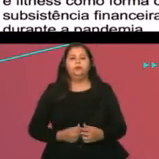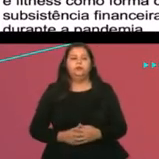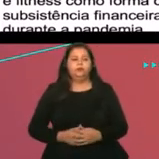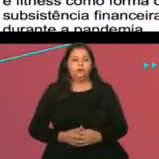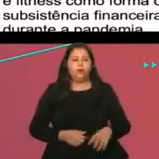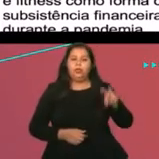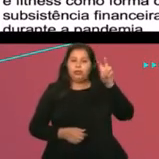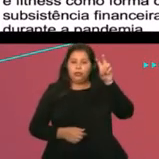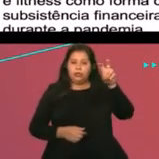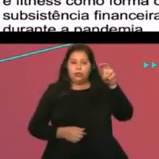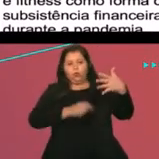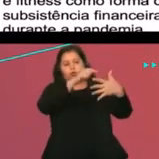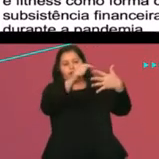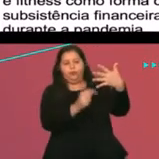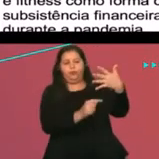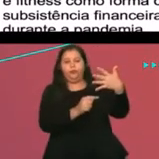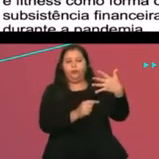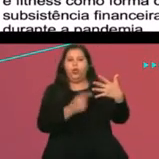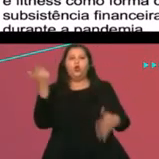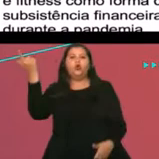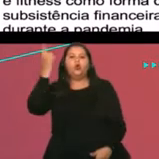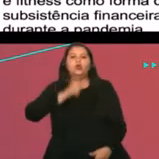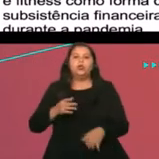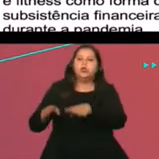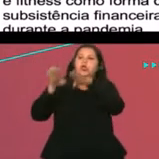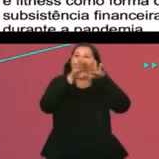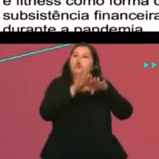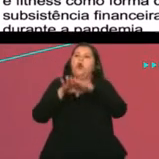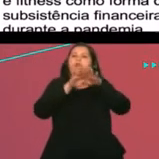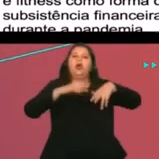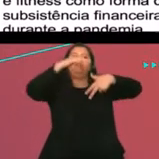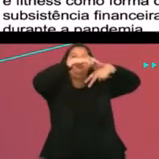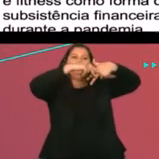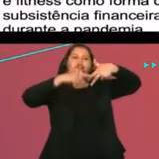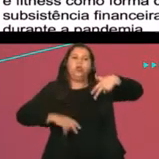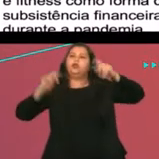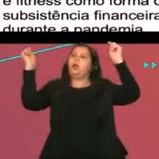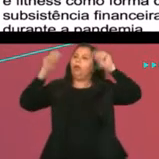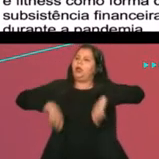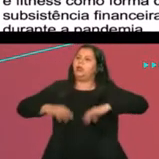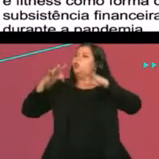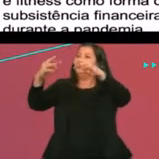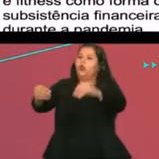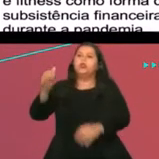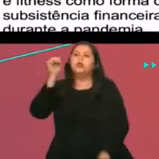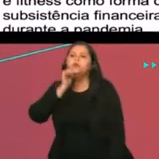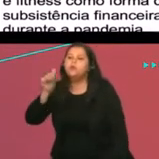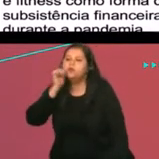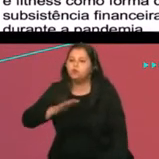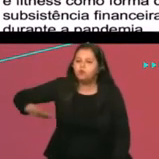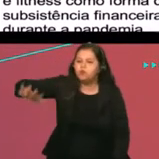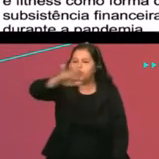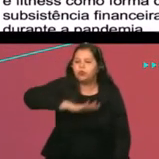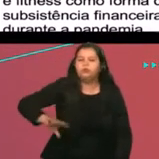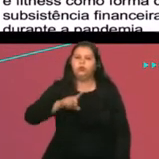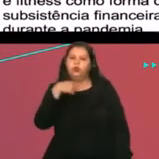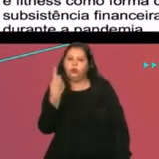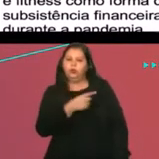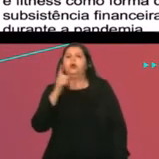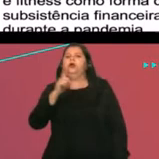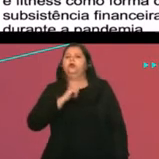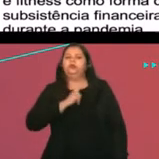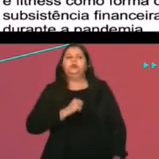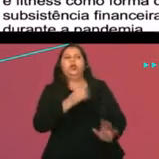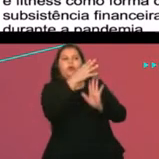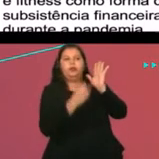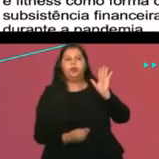PS5 alcançar a igualdade de gênero e capacitar todas as mulheres e meninas lá nós temos aí exemplos né fácil